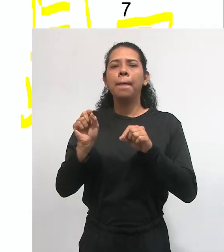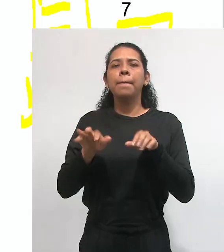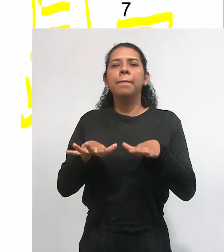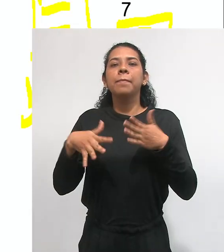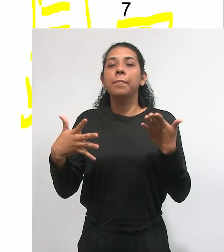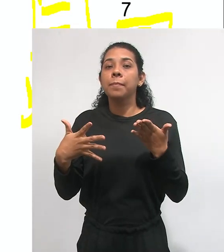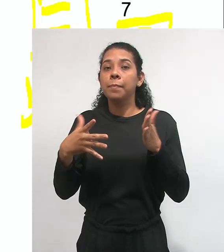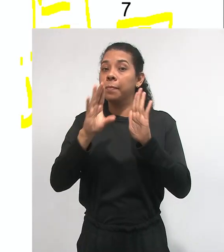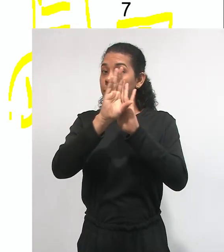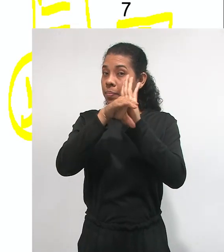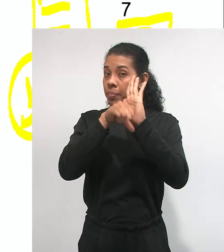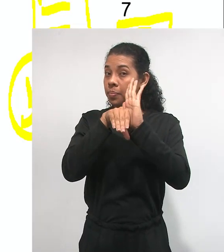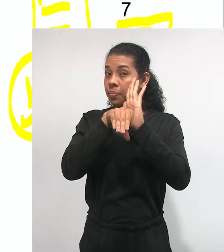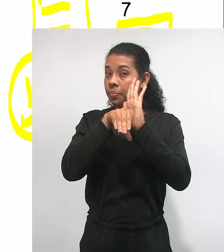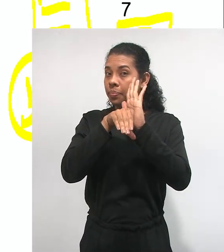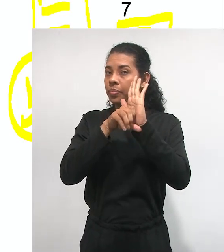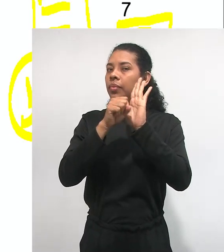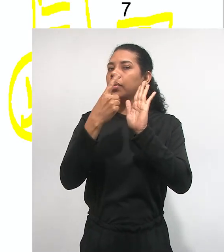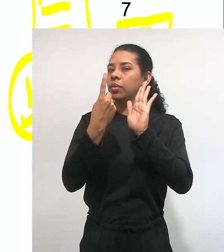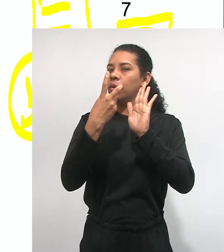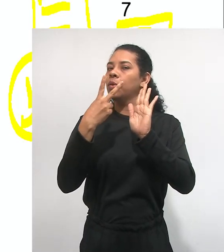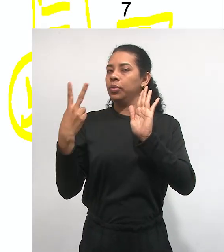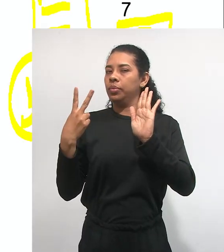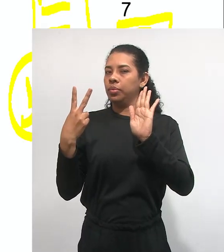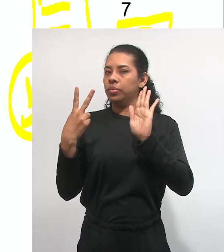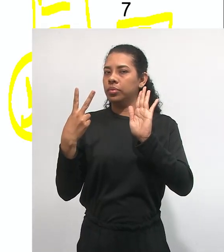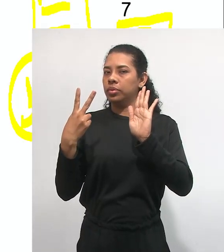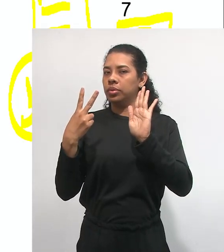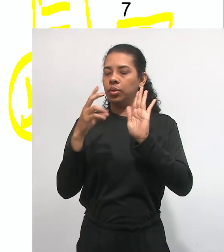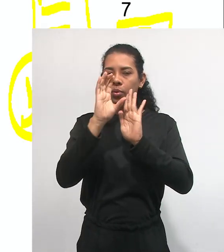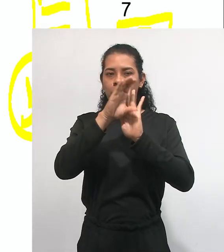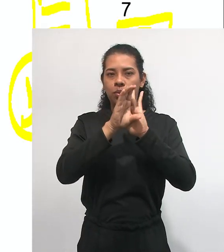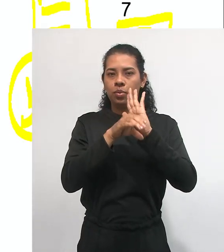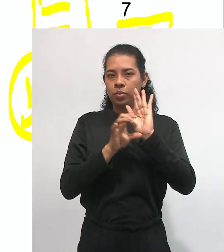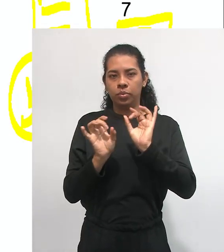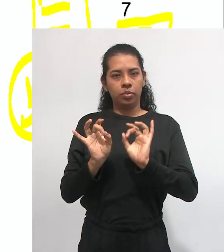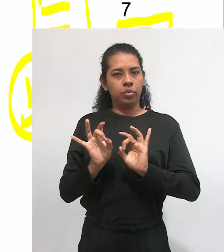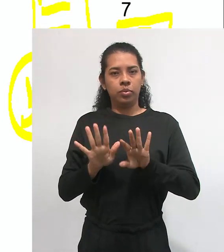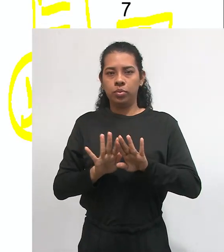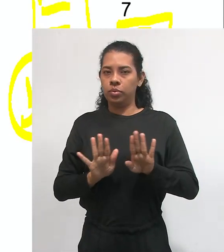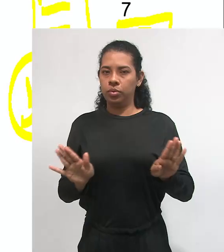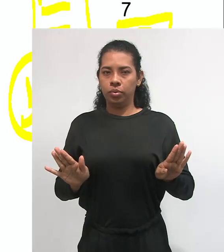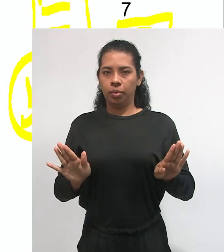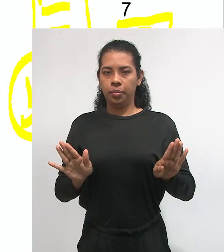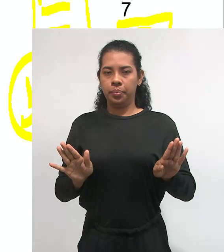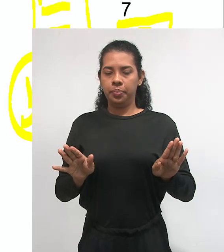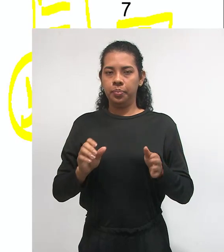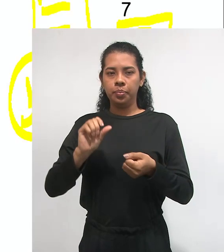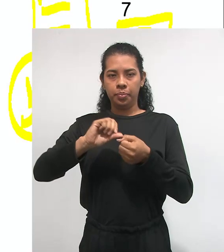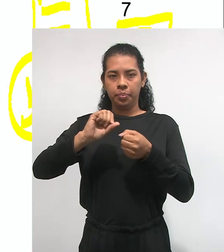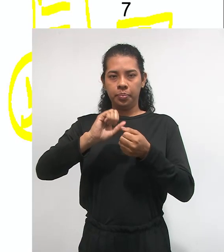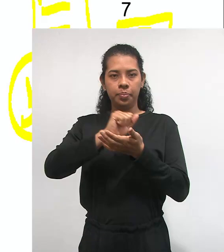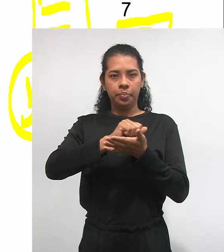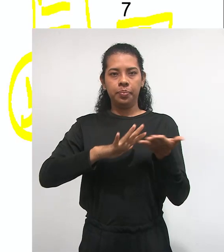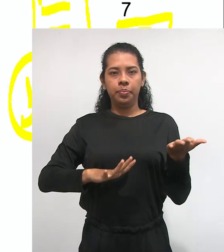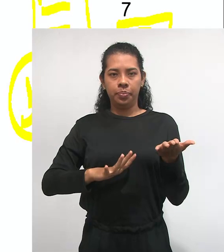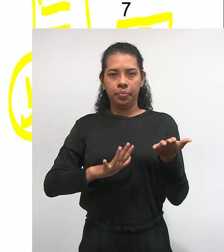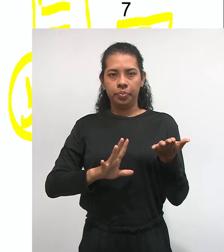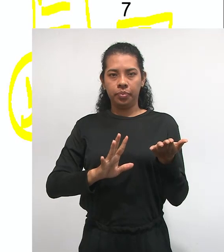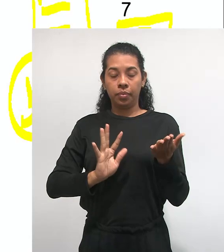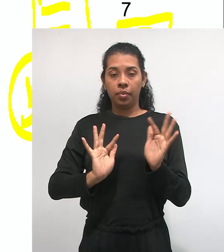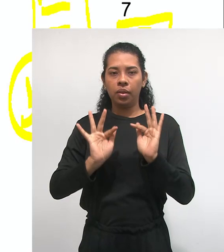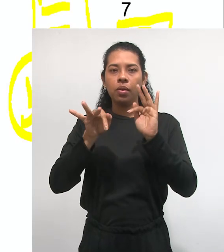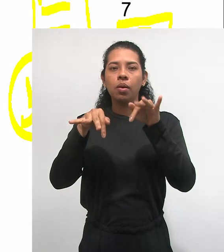quantos conceitos? 12. 12 conceitos para realizar a sua atividade. Feito